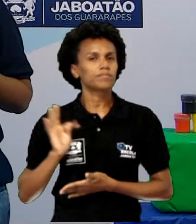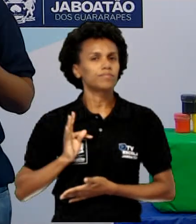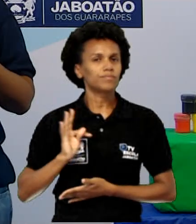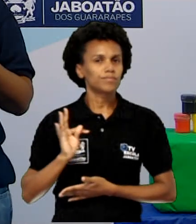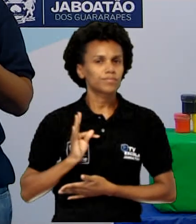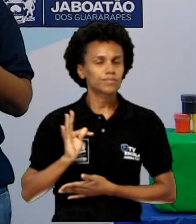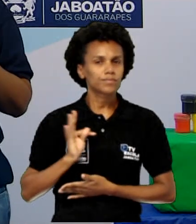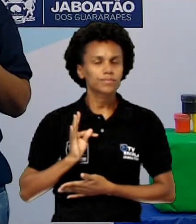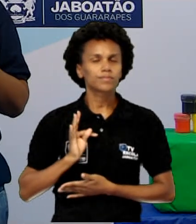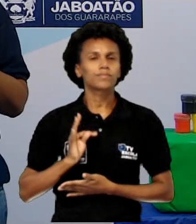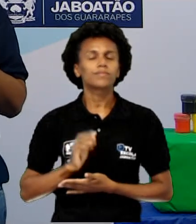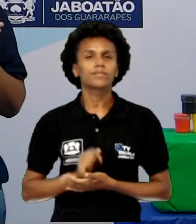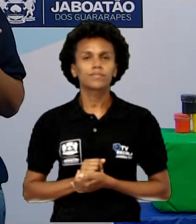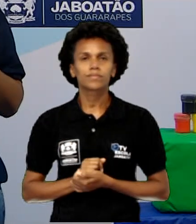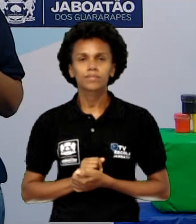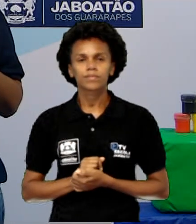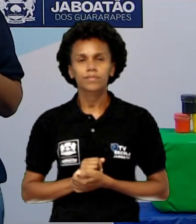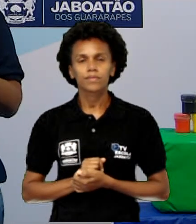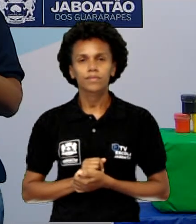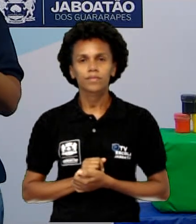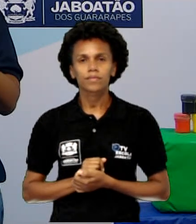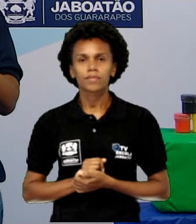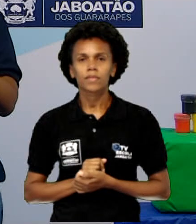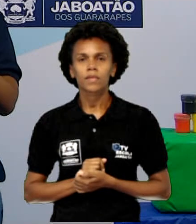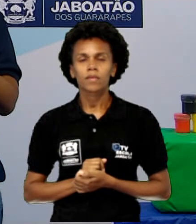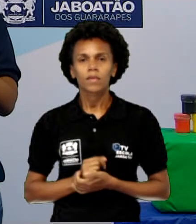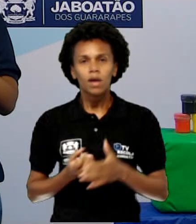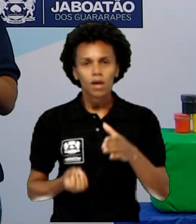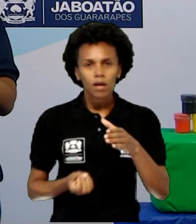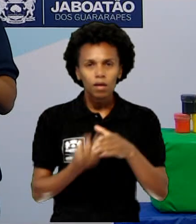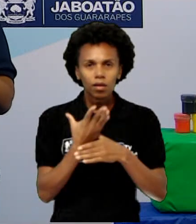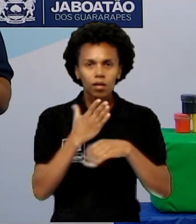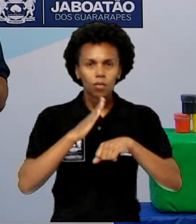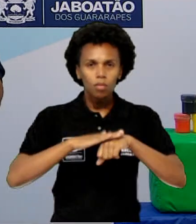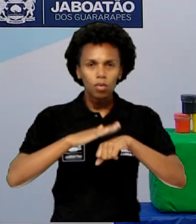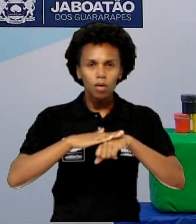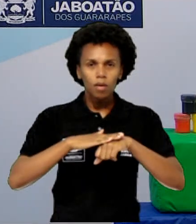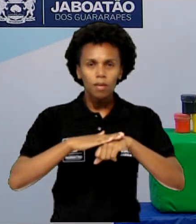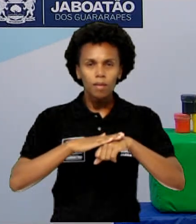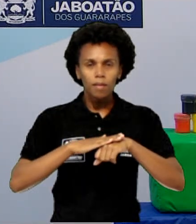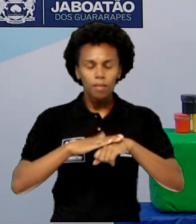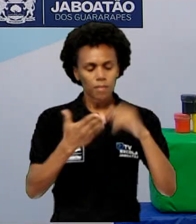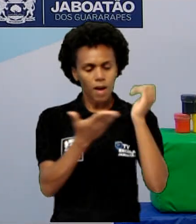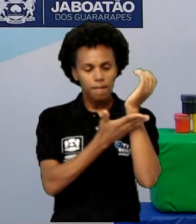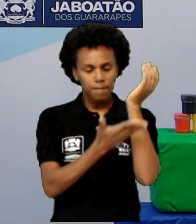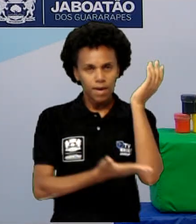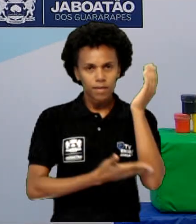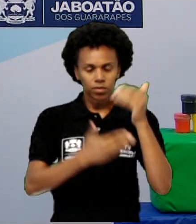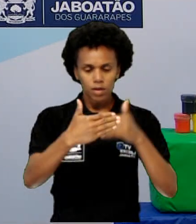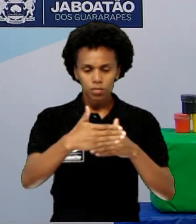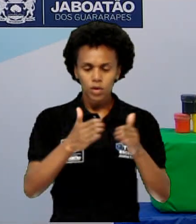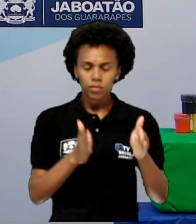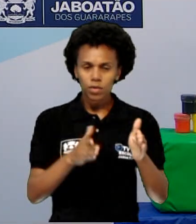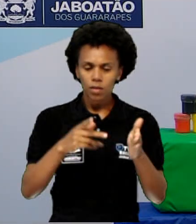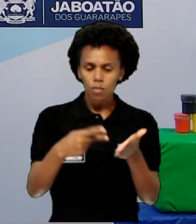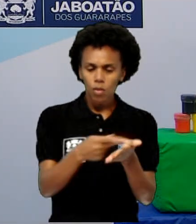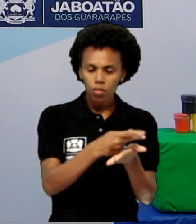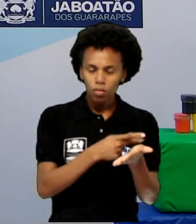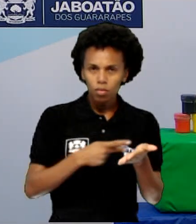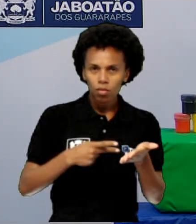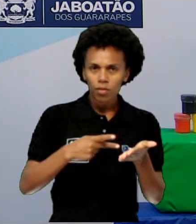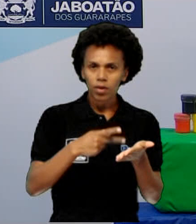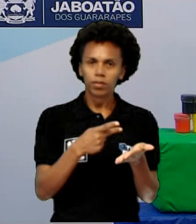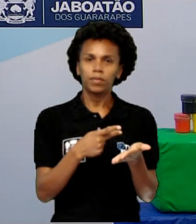visuais. Eles fazem uma base de madeira e eles vão imprimindo em vários cordéis a mesma imagem, ok? A gente